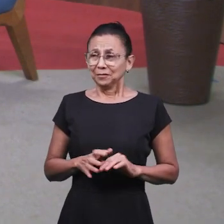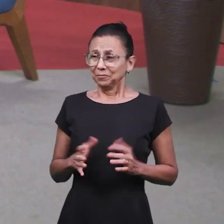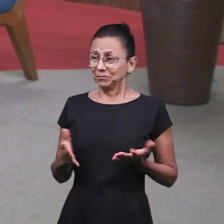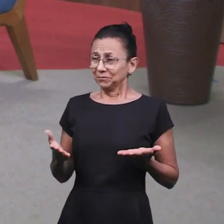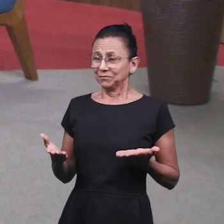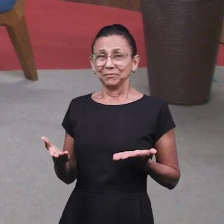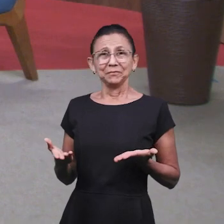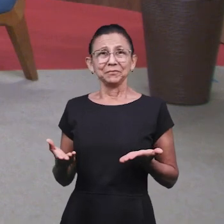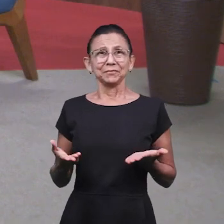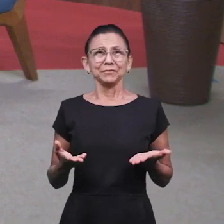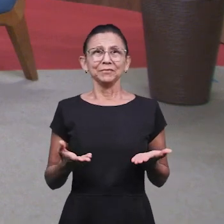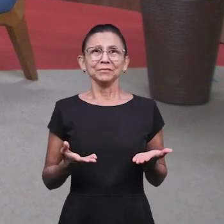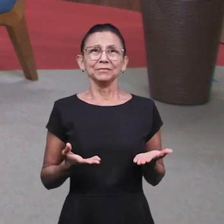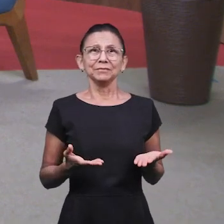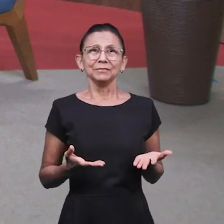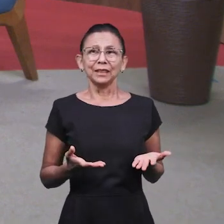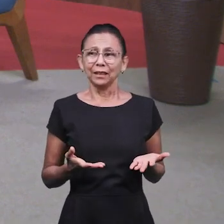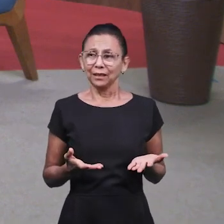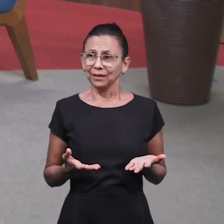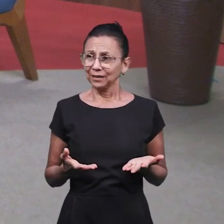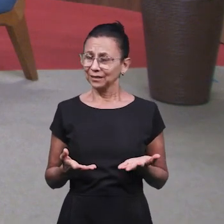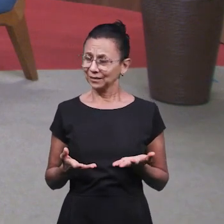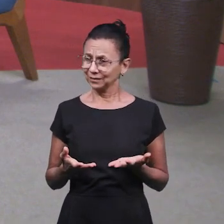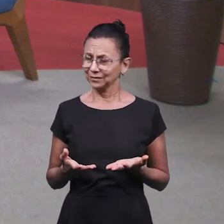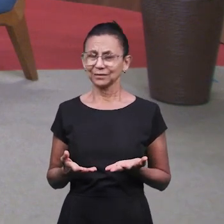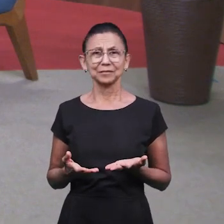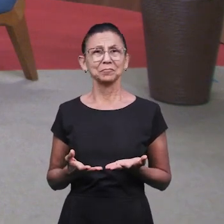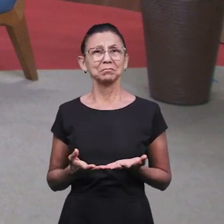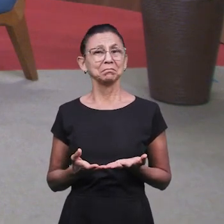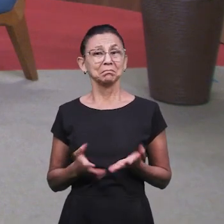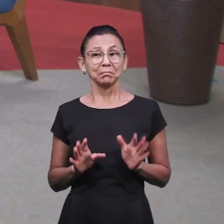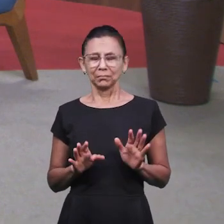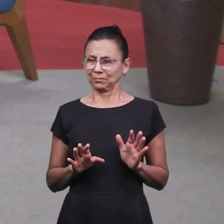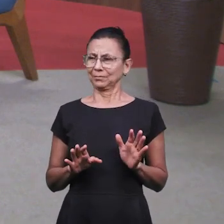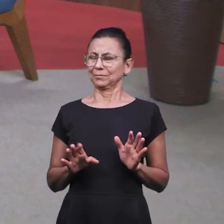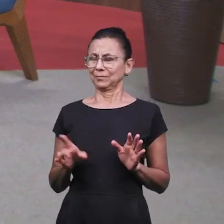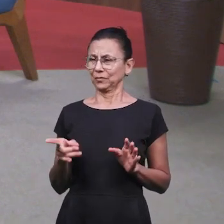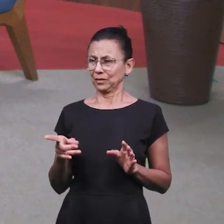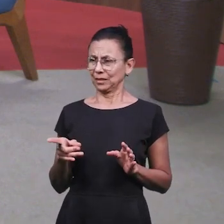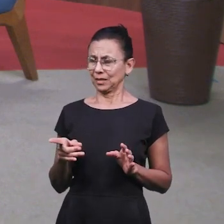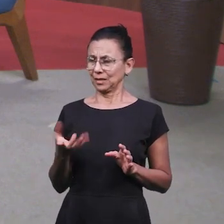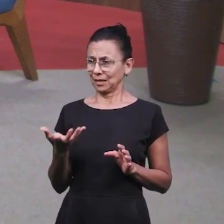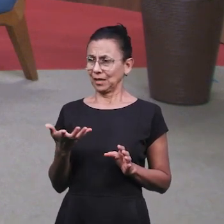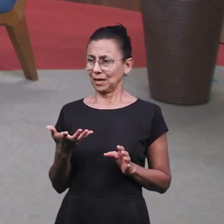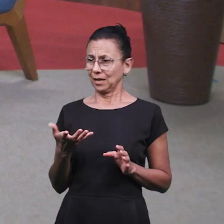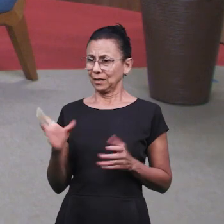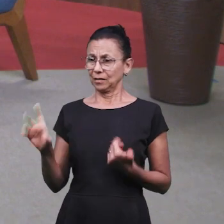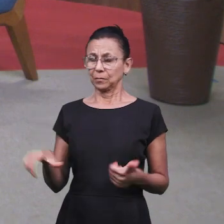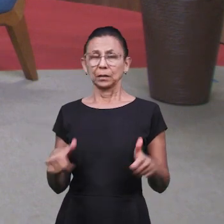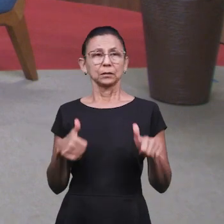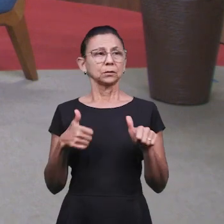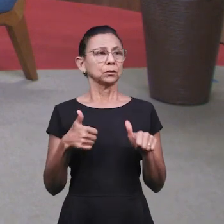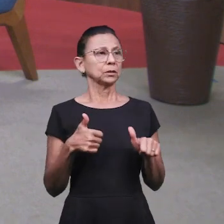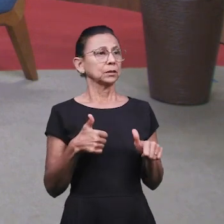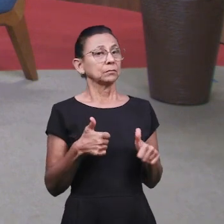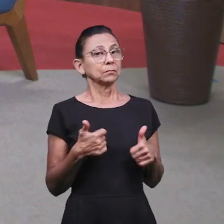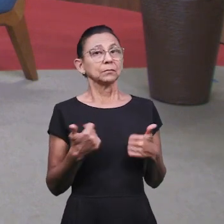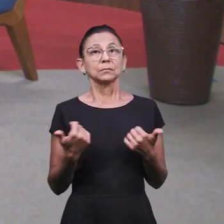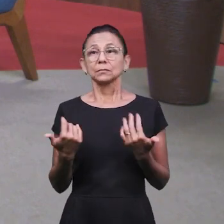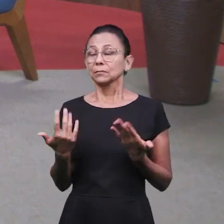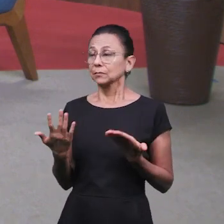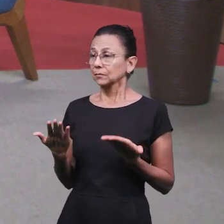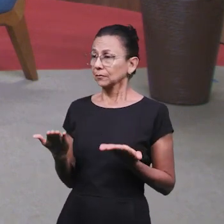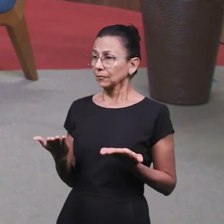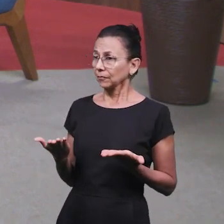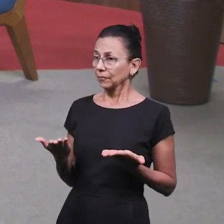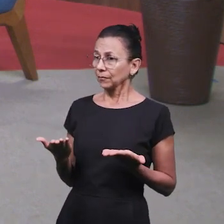uma coisa para nós comum, natural, mas você não espera isso. Ela falou: eu quero batizar. Aí eu falei com ela